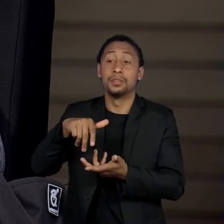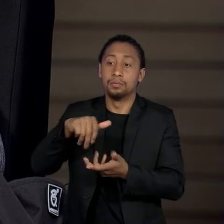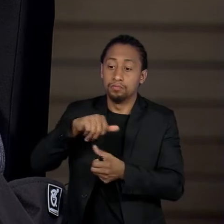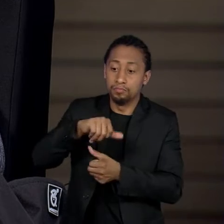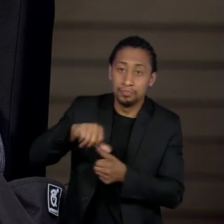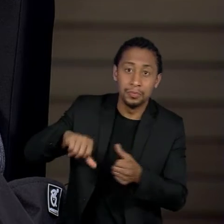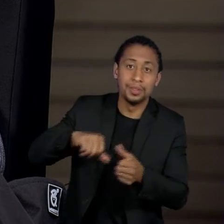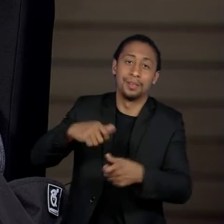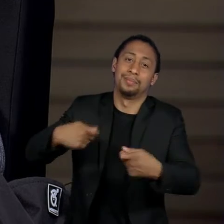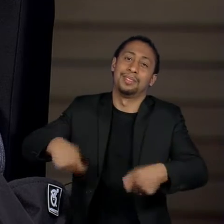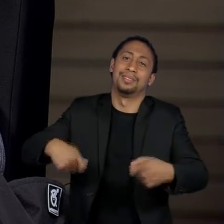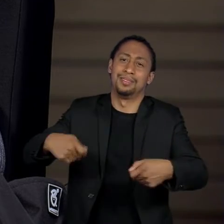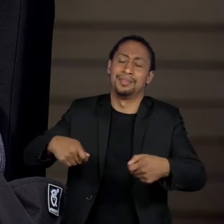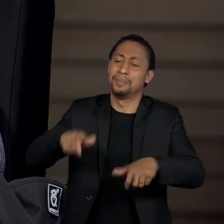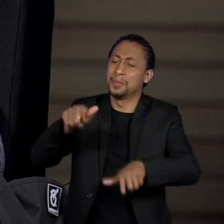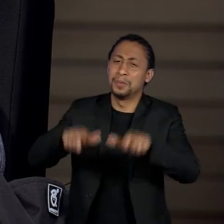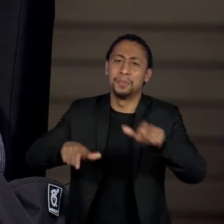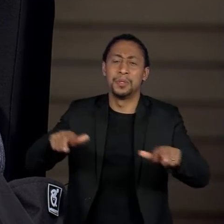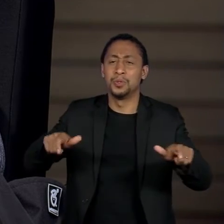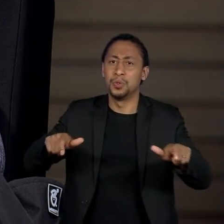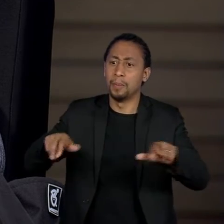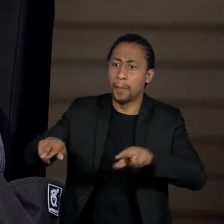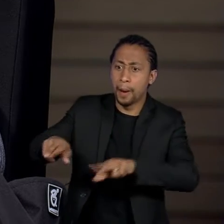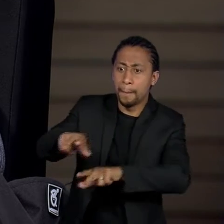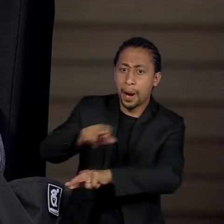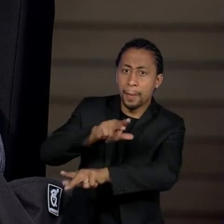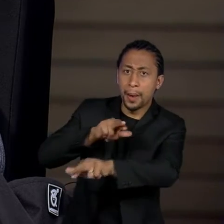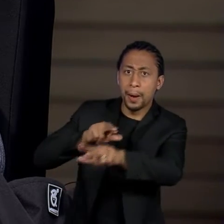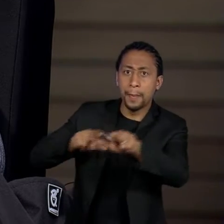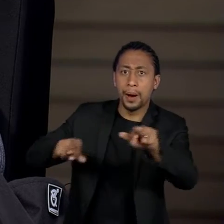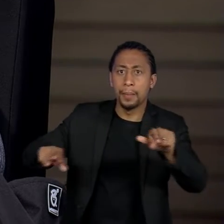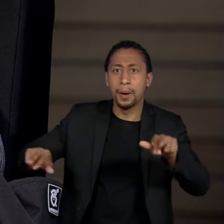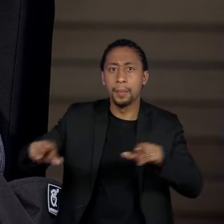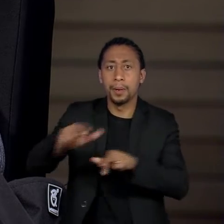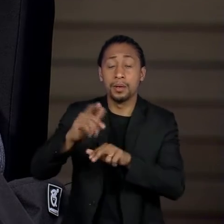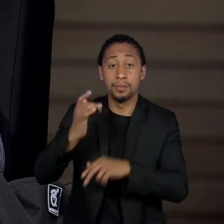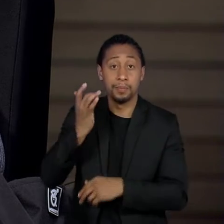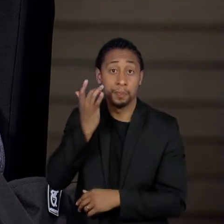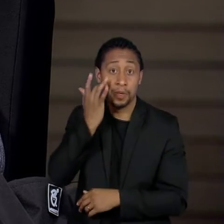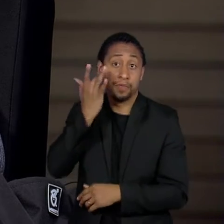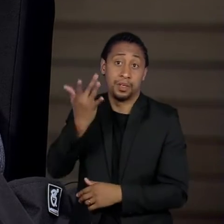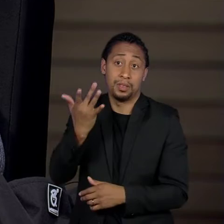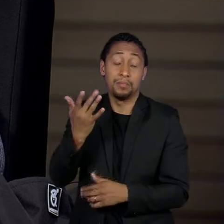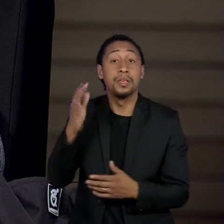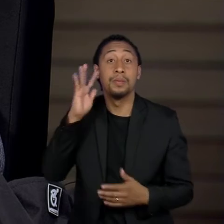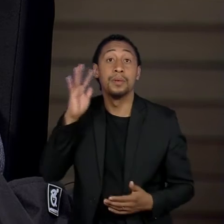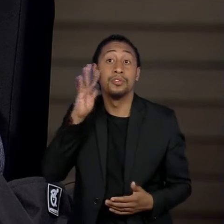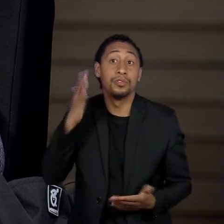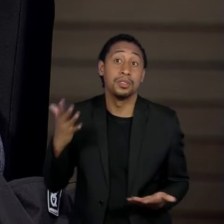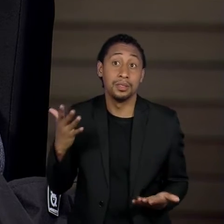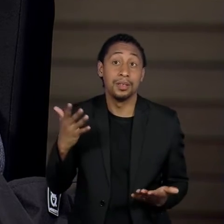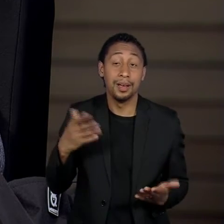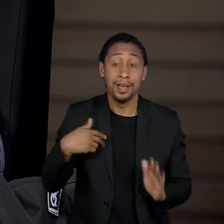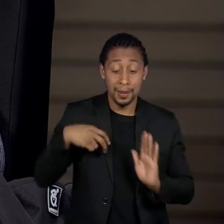fácil para todo mundo. Porque, desculpa, mas o que é um carro se não uma cadeira de rodas maior?